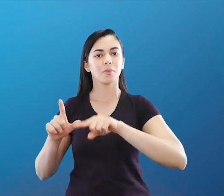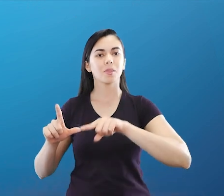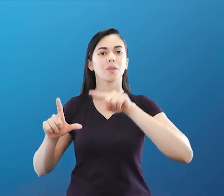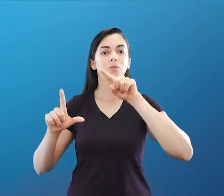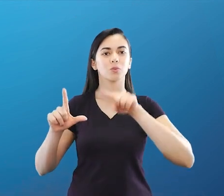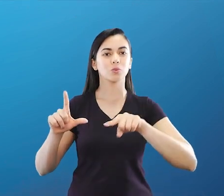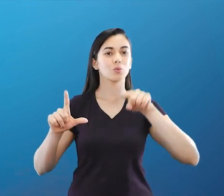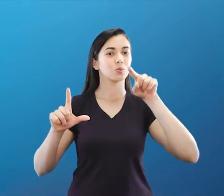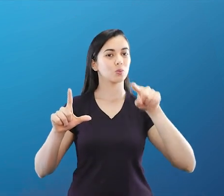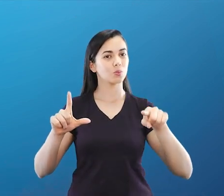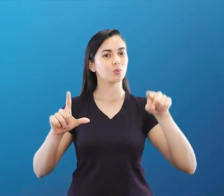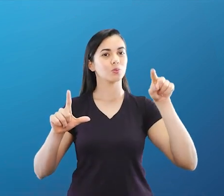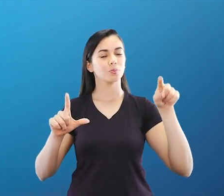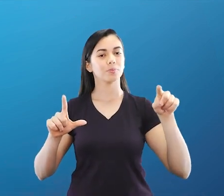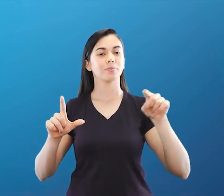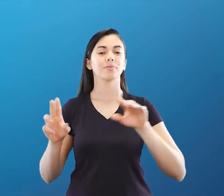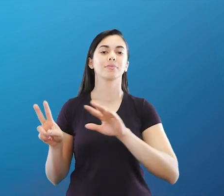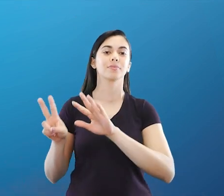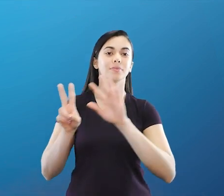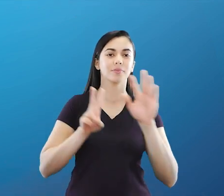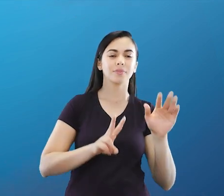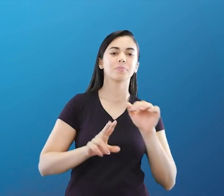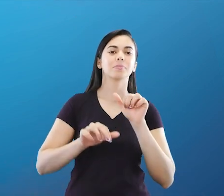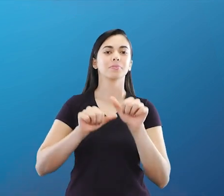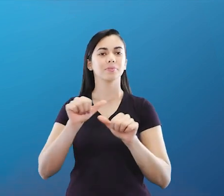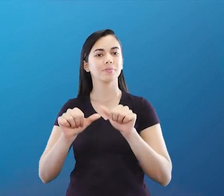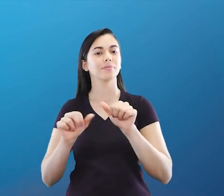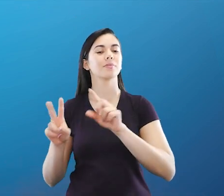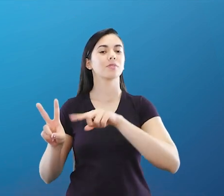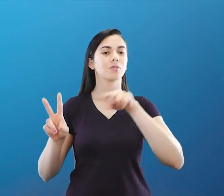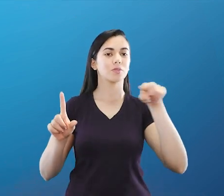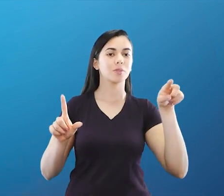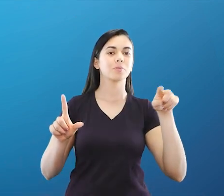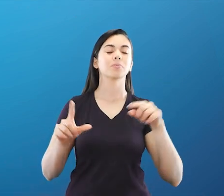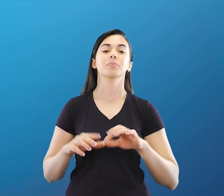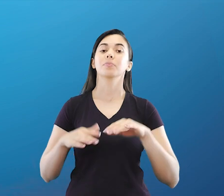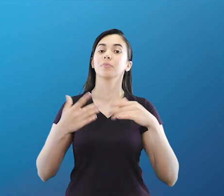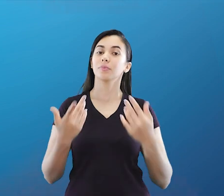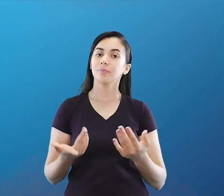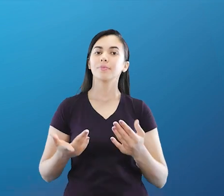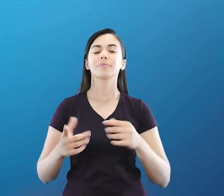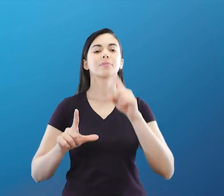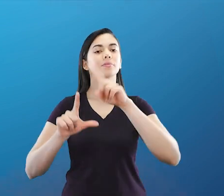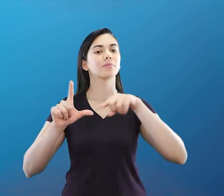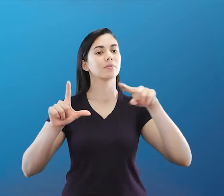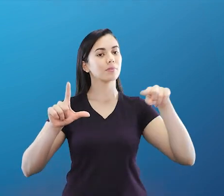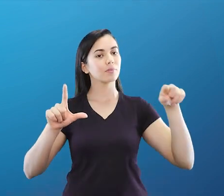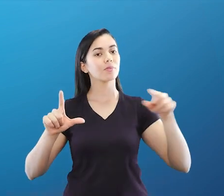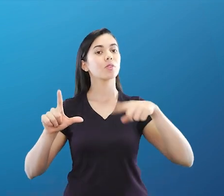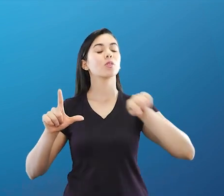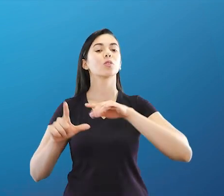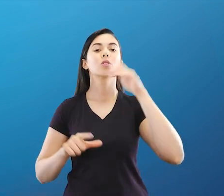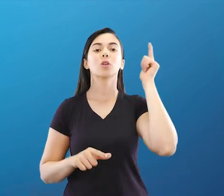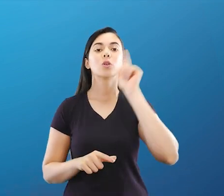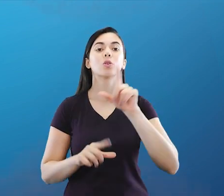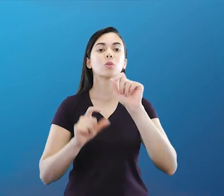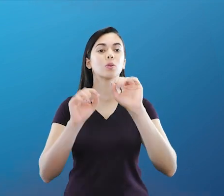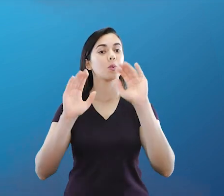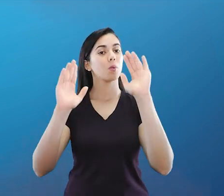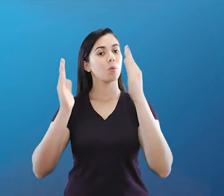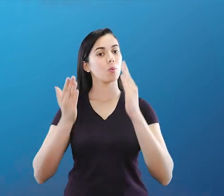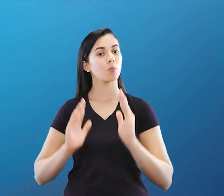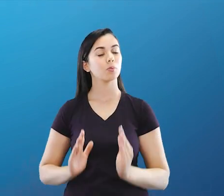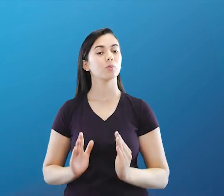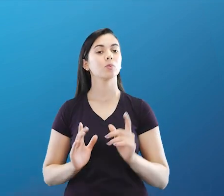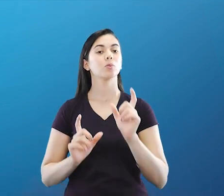vai acontecendo no decorrer da semana. Então, o gráfico de linhas é esse gráfico que você consegue